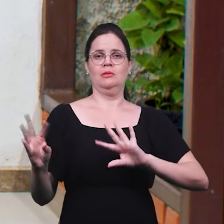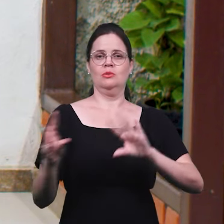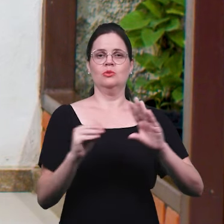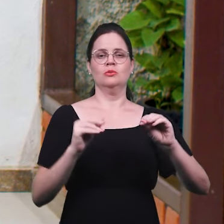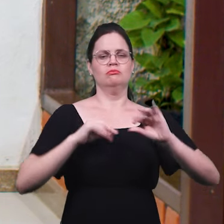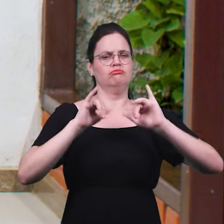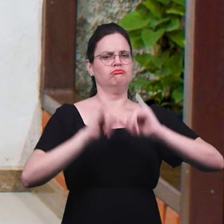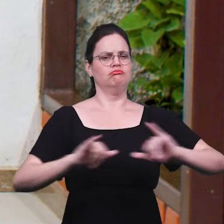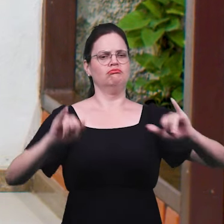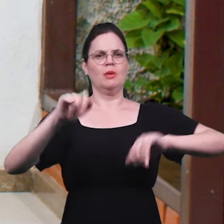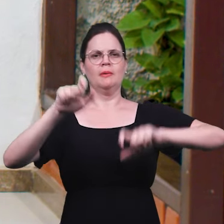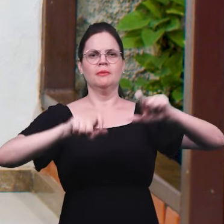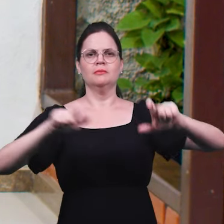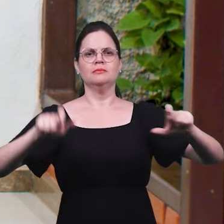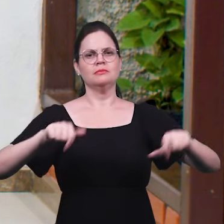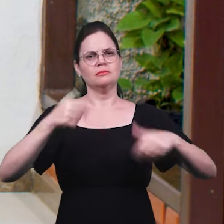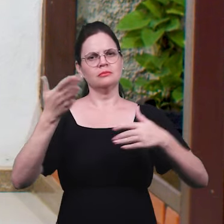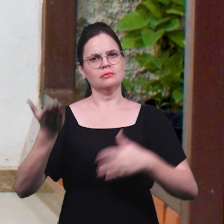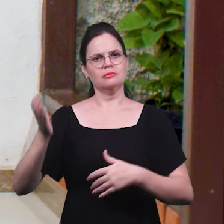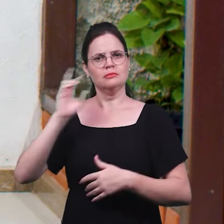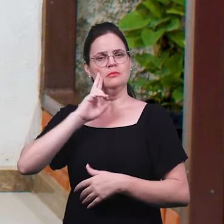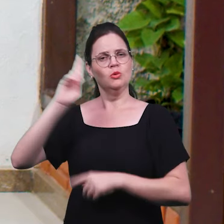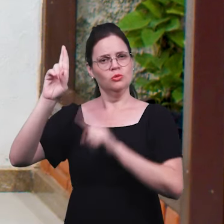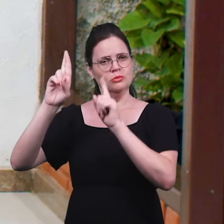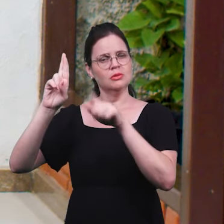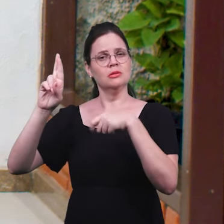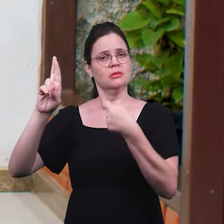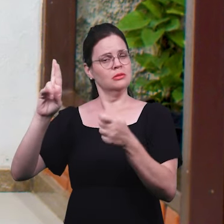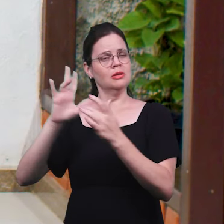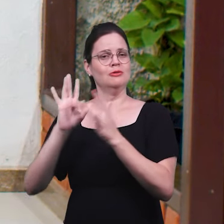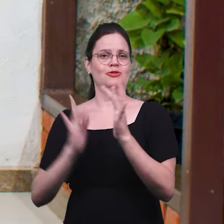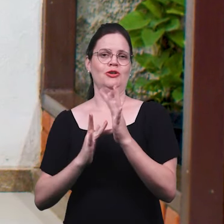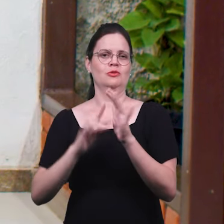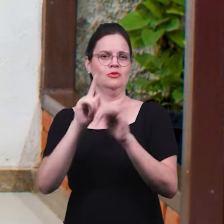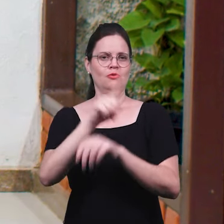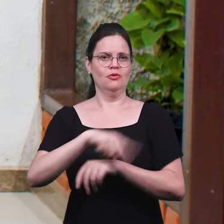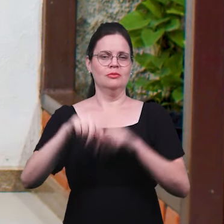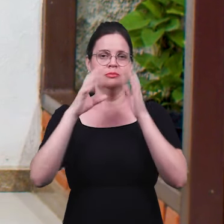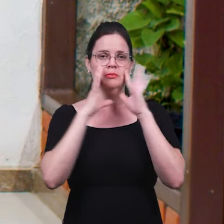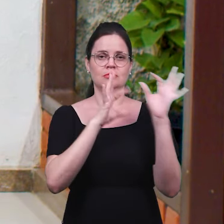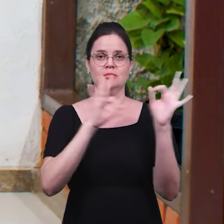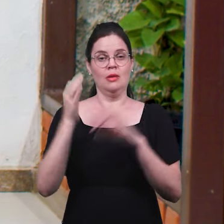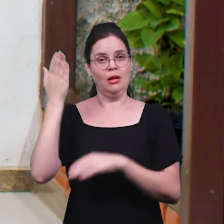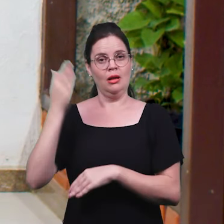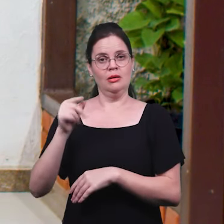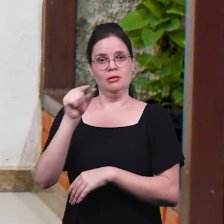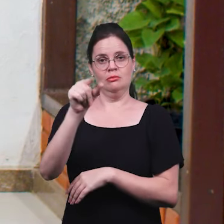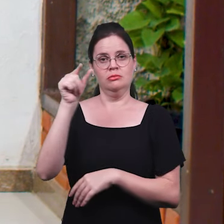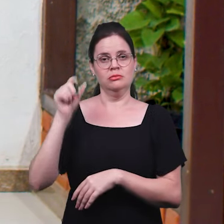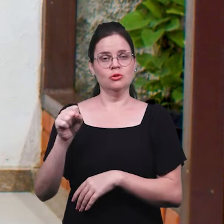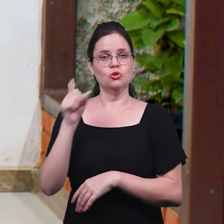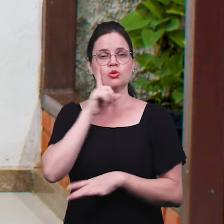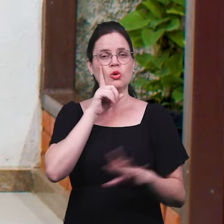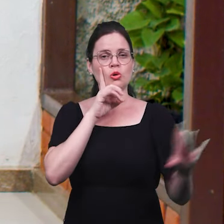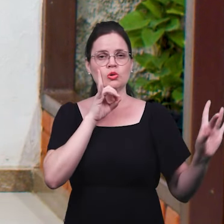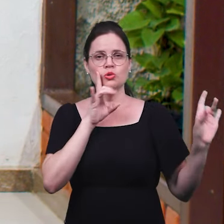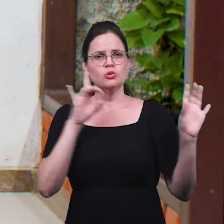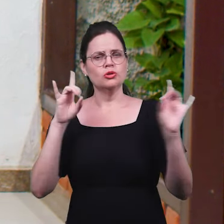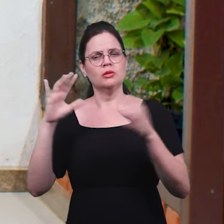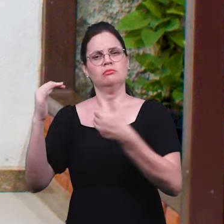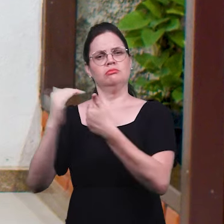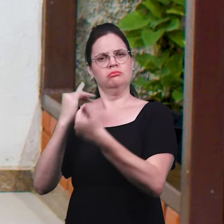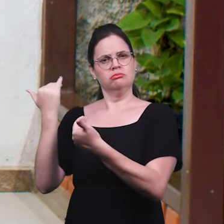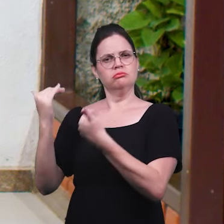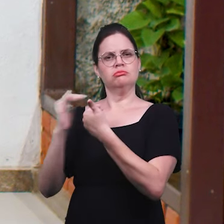mostrado, né, e falado para o mundo, aqueles que estão nos lares, ouvindo a palavra do Senhor, que esse pastor é aquele cada dia que